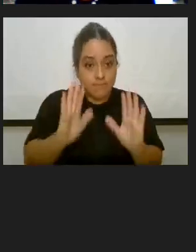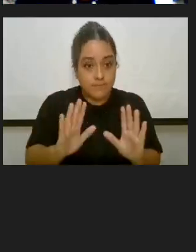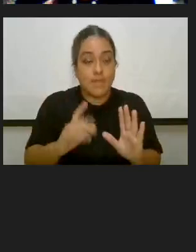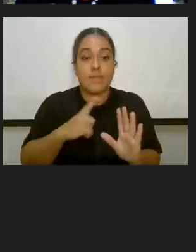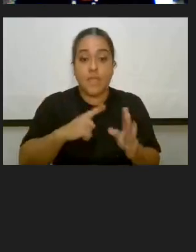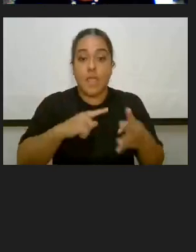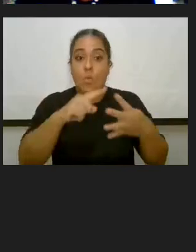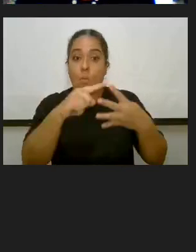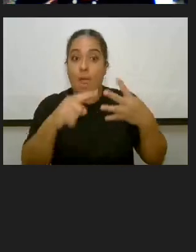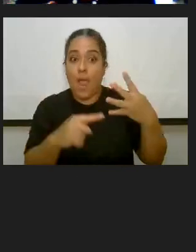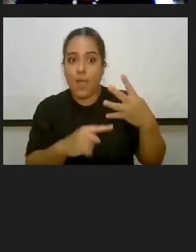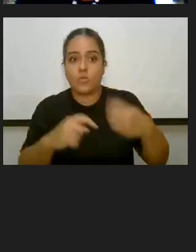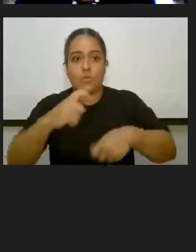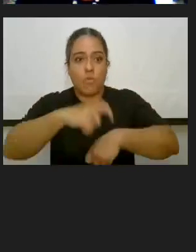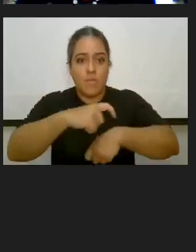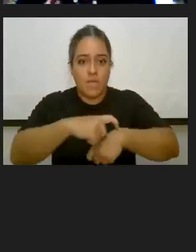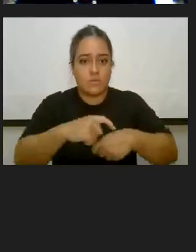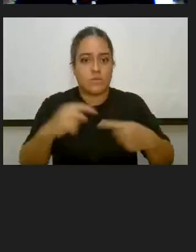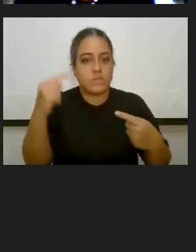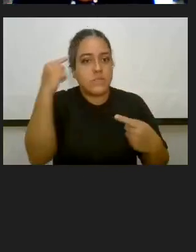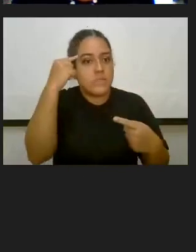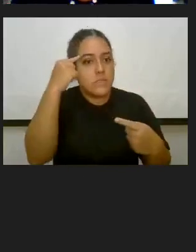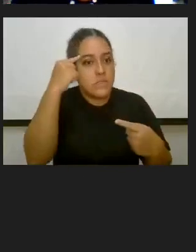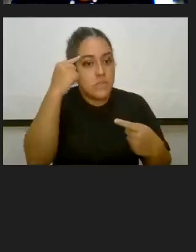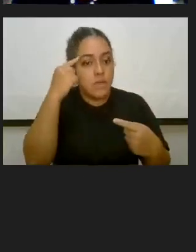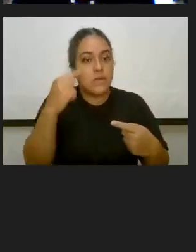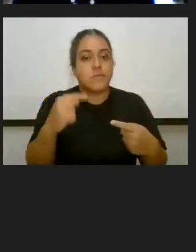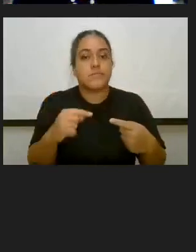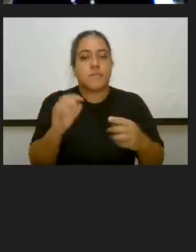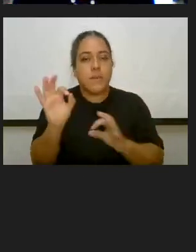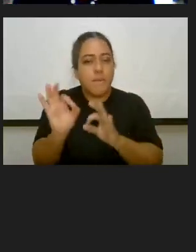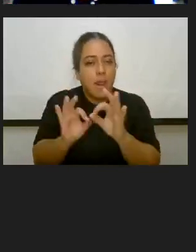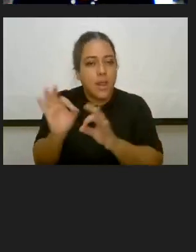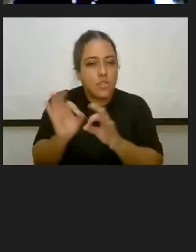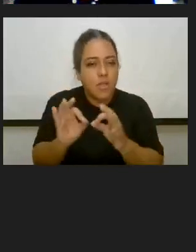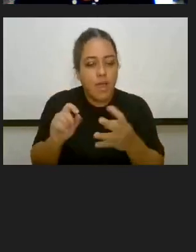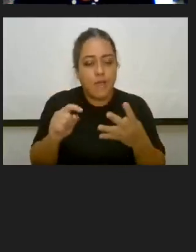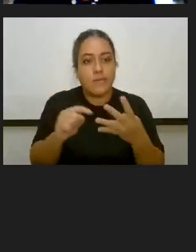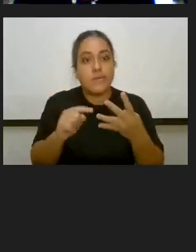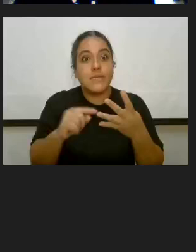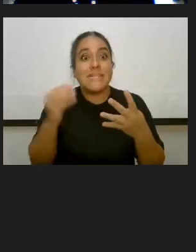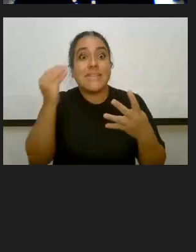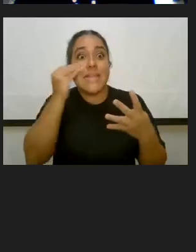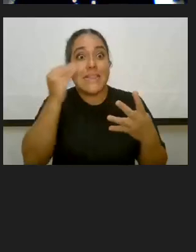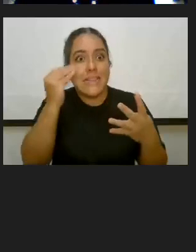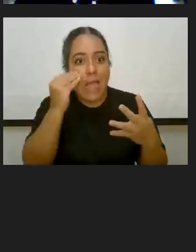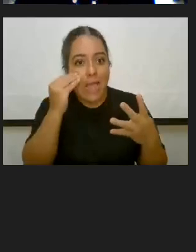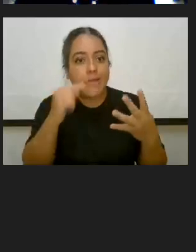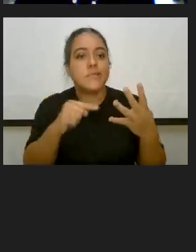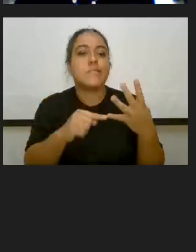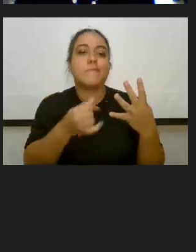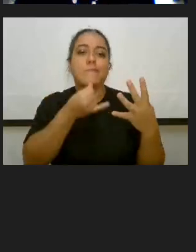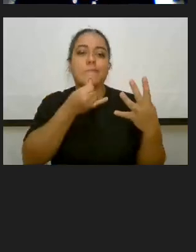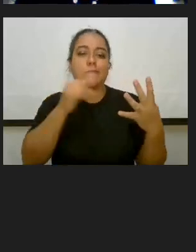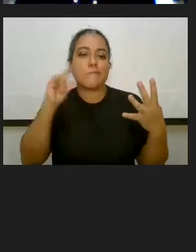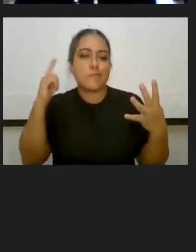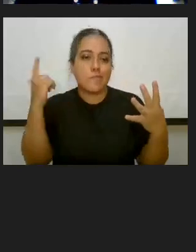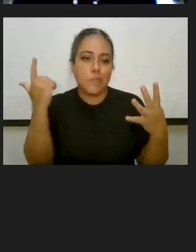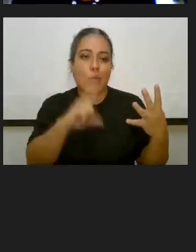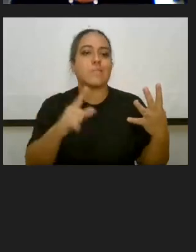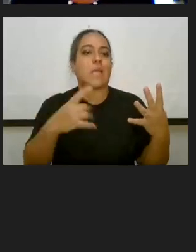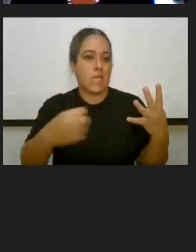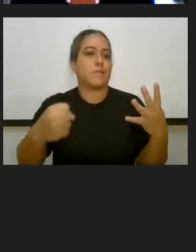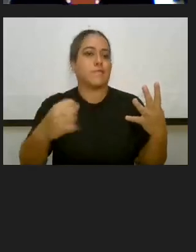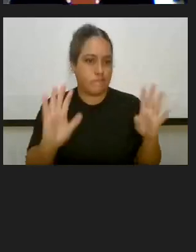ideação, o planejamento, a tentativa e a concretude, que é quando ele se dá de forma completa. Qual